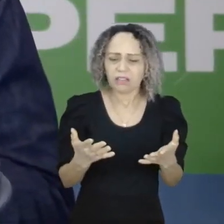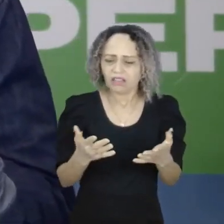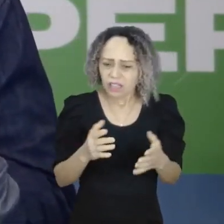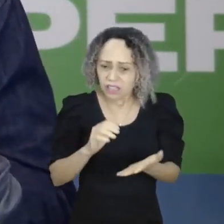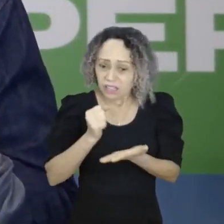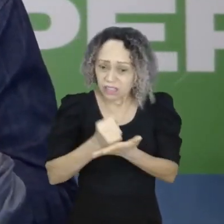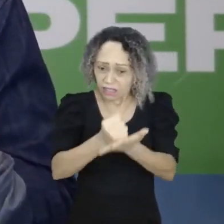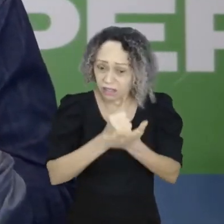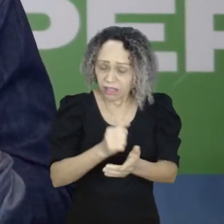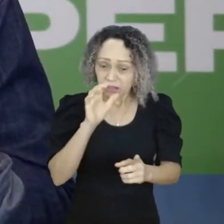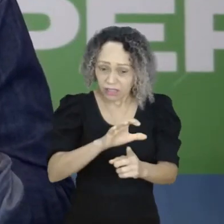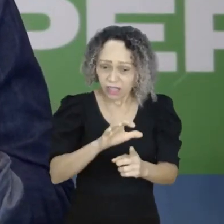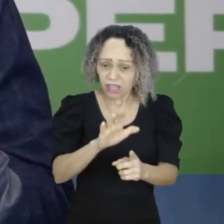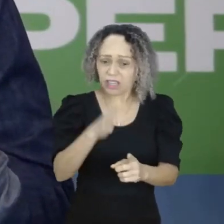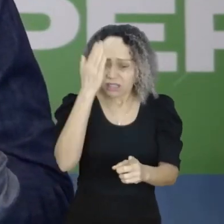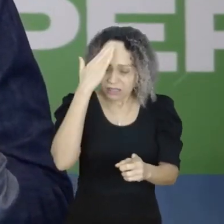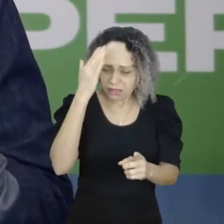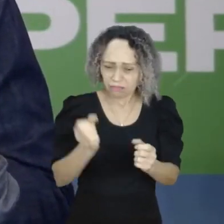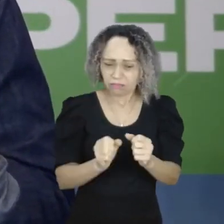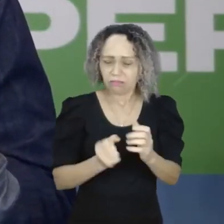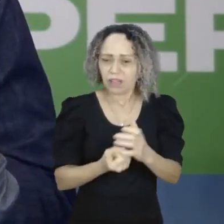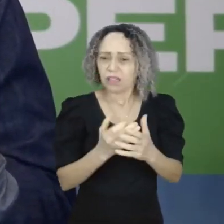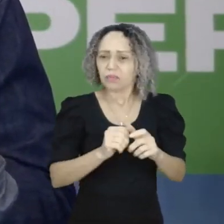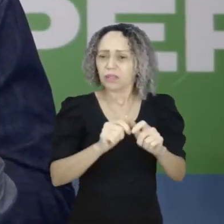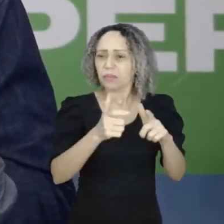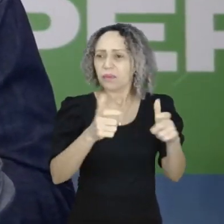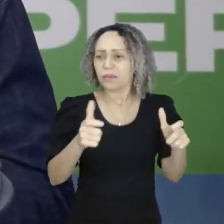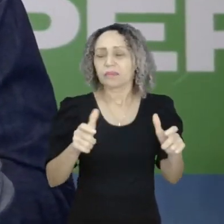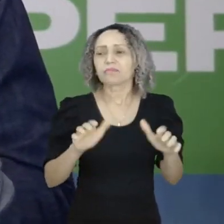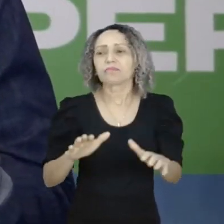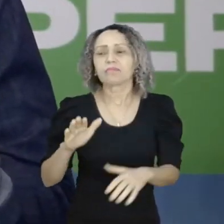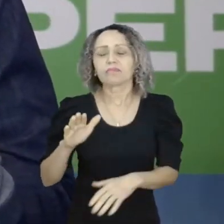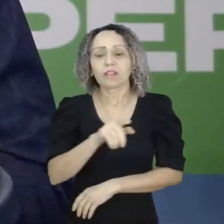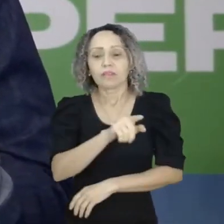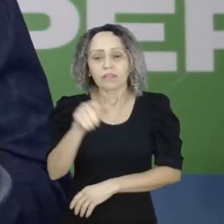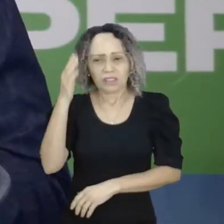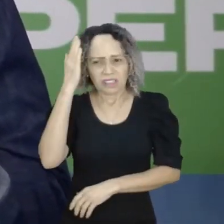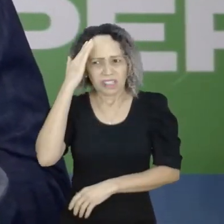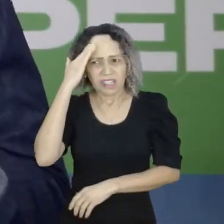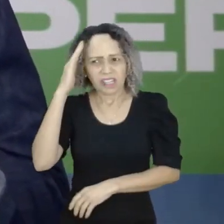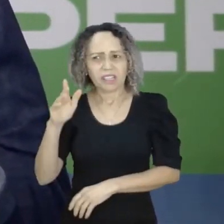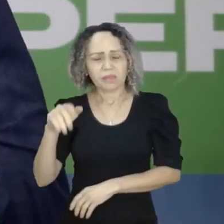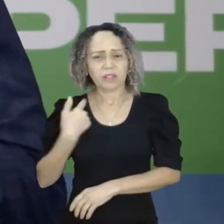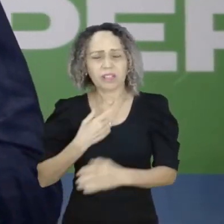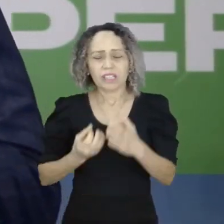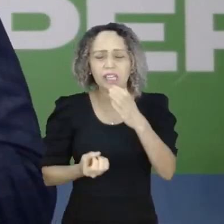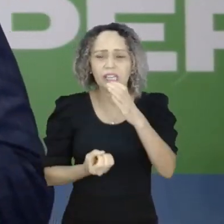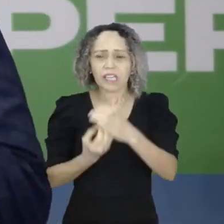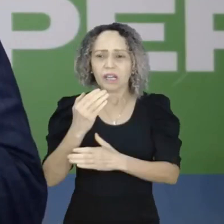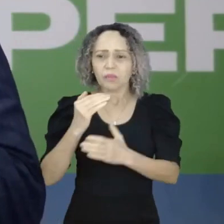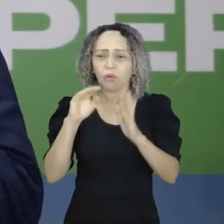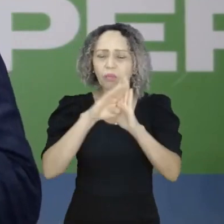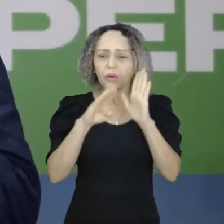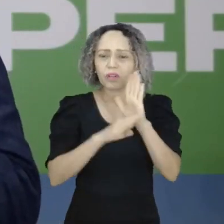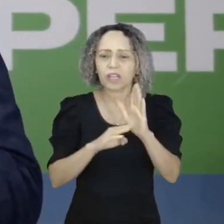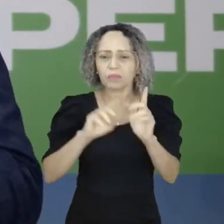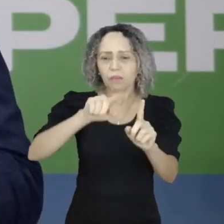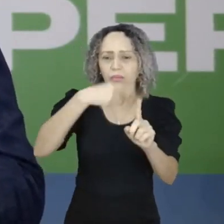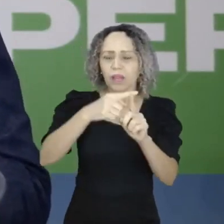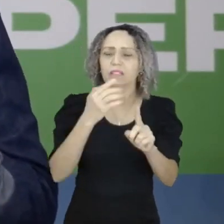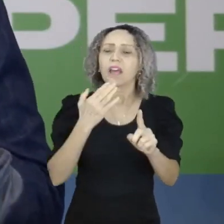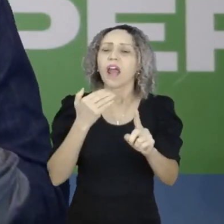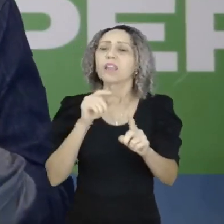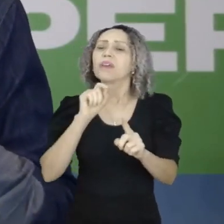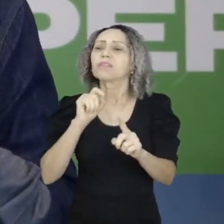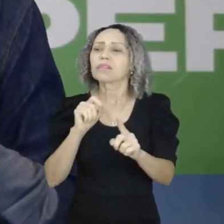que estava faltando alimento no Brasil, vocês se lembram que nós criamos um programa chamado Mais Alimentos e passamos a financiar